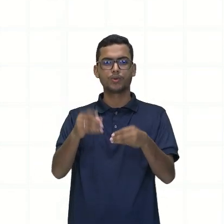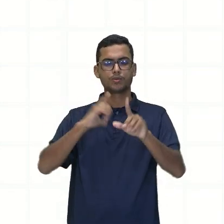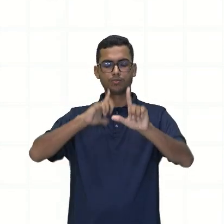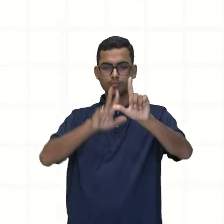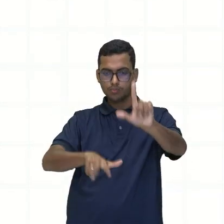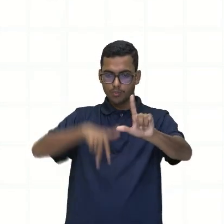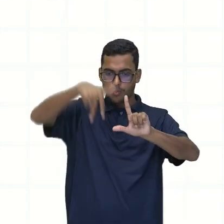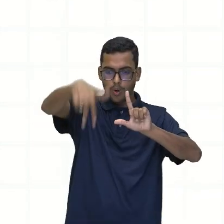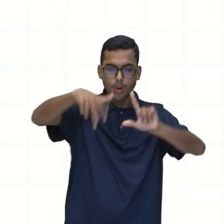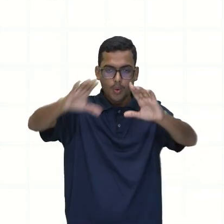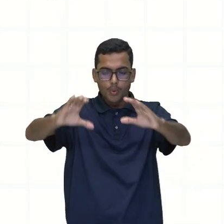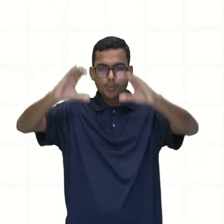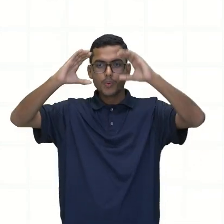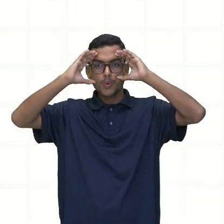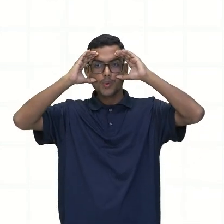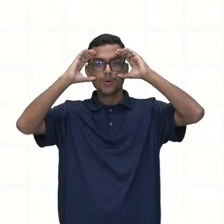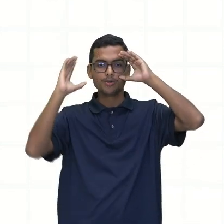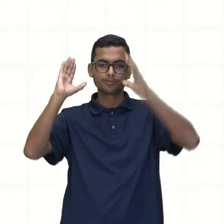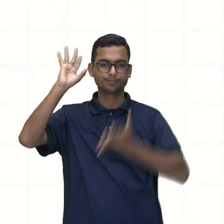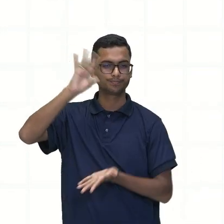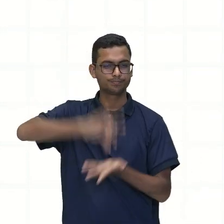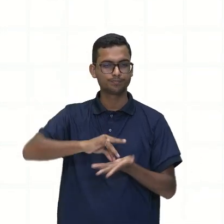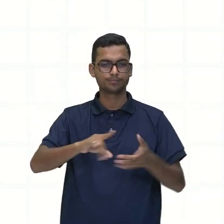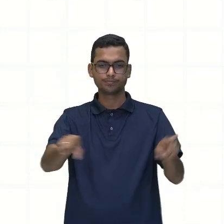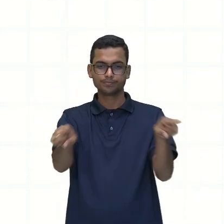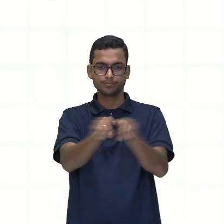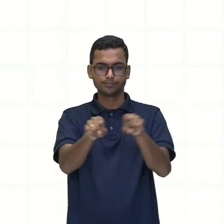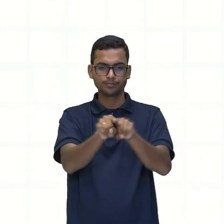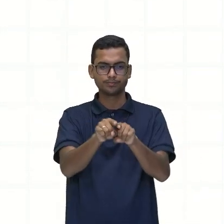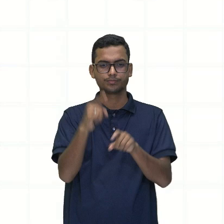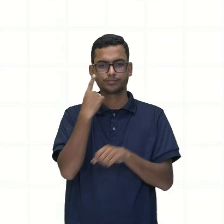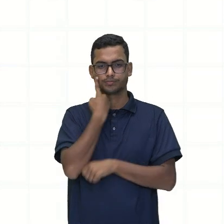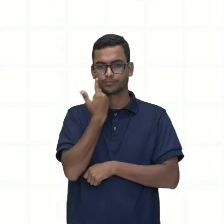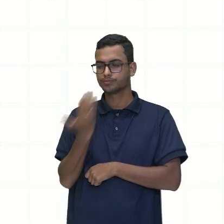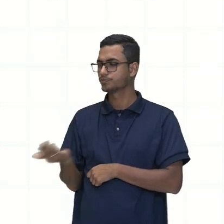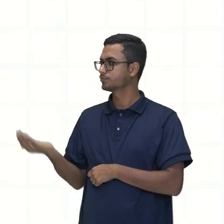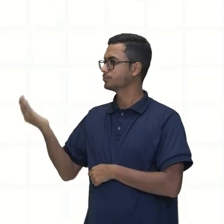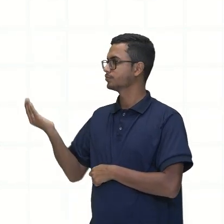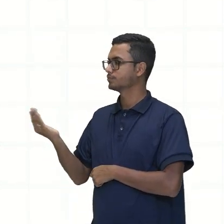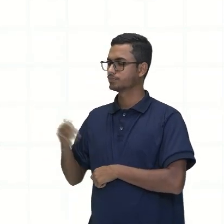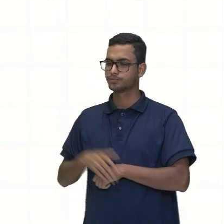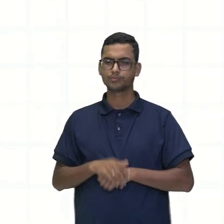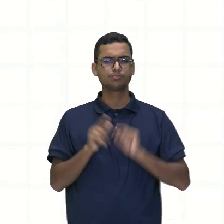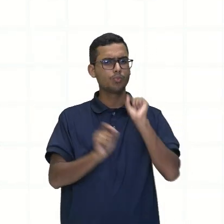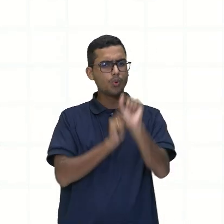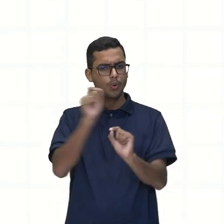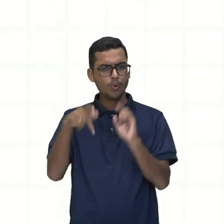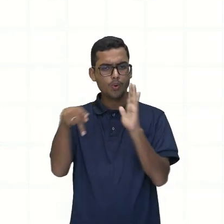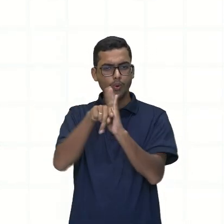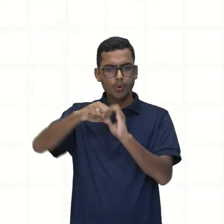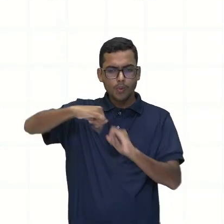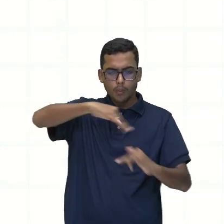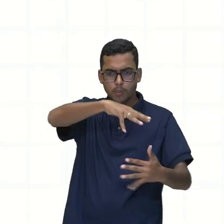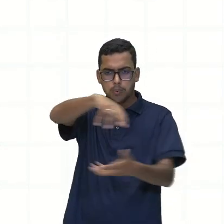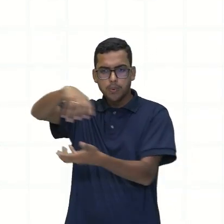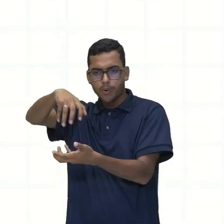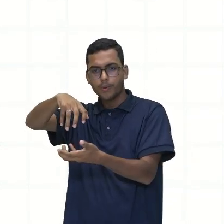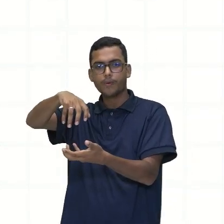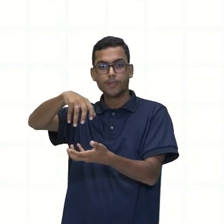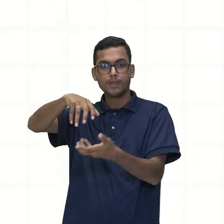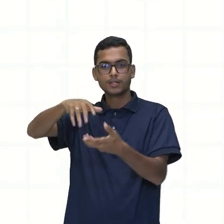digitalmente, ok? In other words, it's a digital world. Ela é o quê? Um mundo